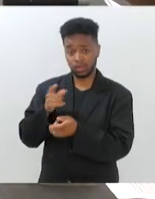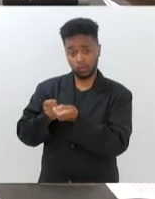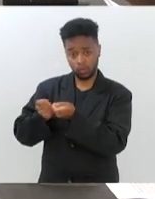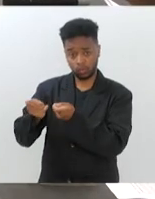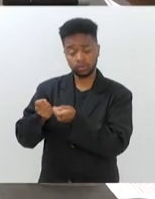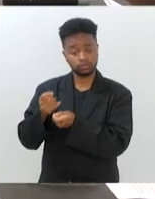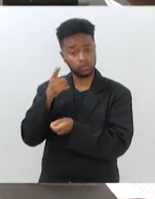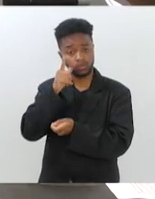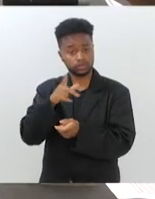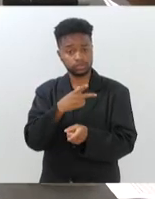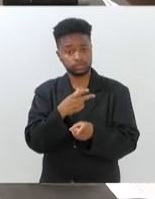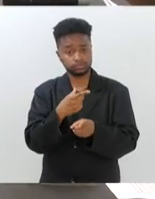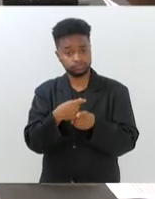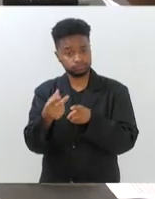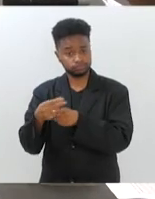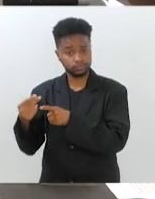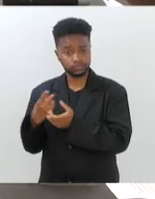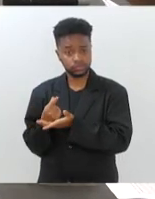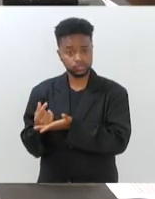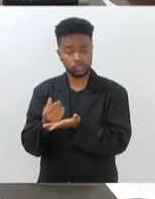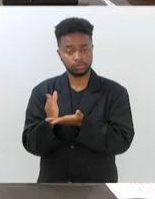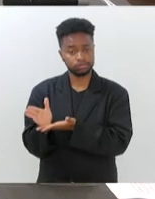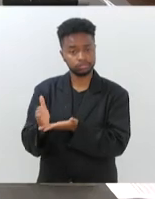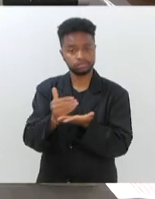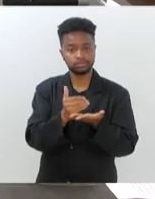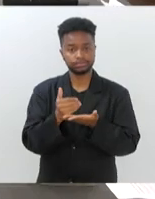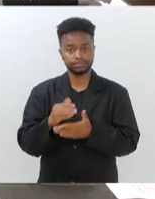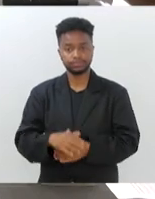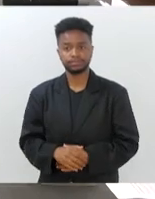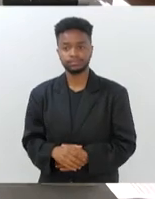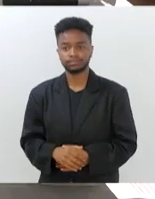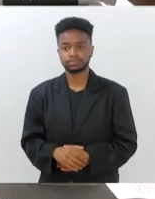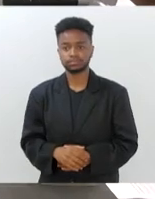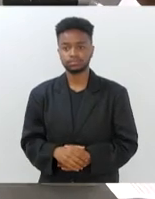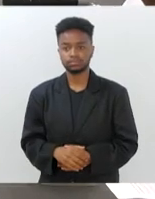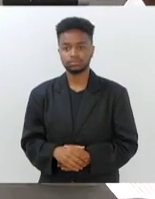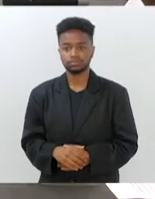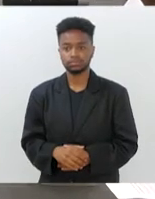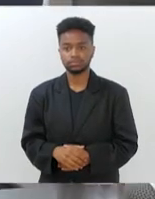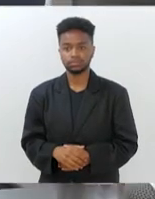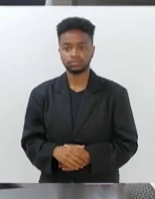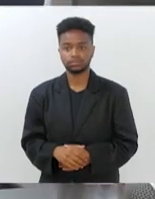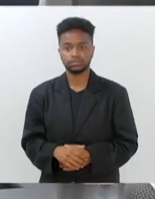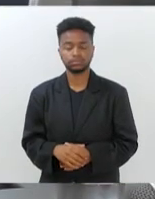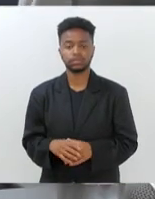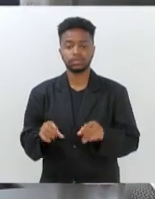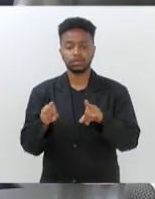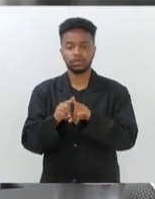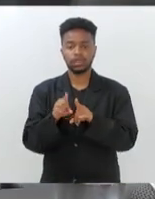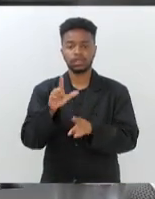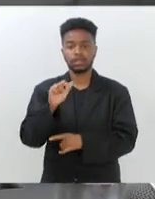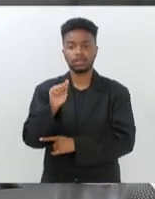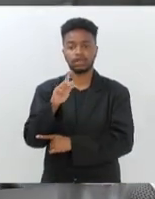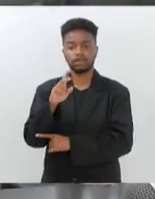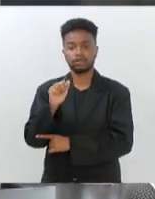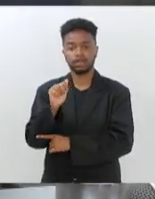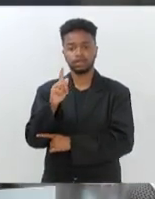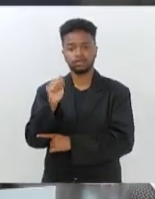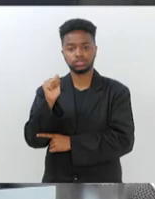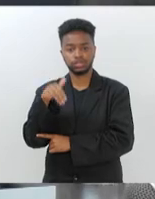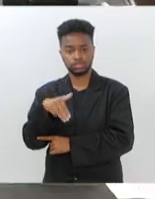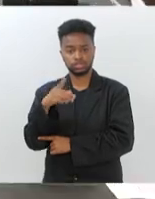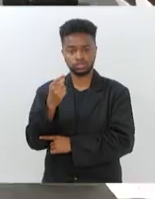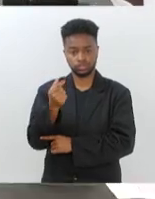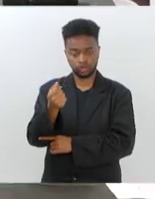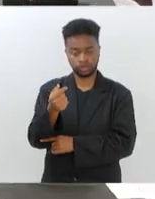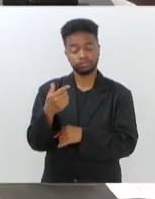outros não tem jeito Deputado falou não tinha tinha falado aqui de lavagem de dinheiro do mundo fora de lavagem de dinheiro lavag dinhe é é um